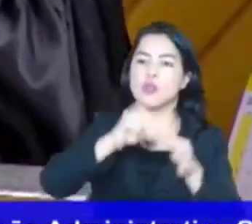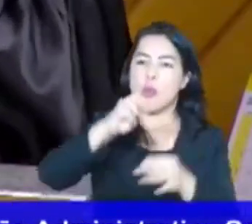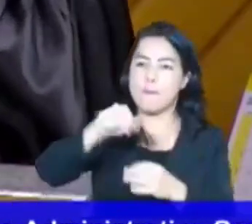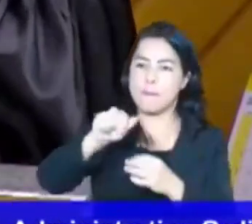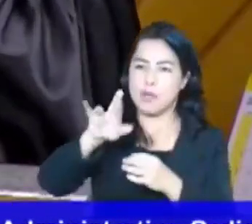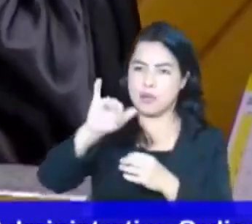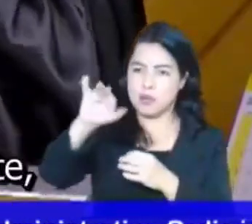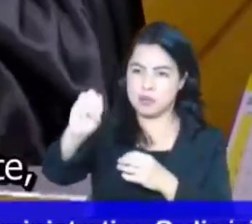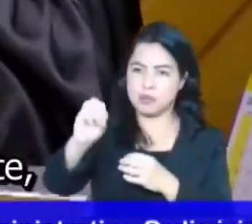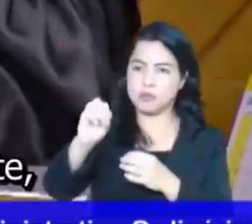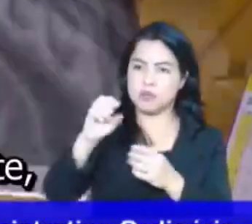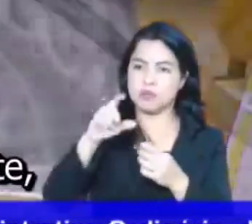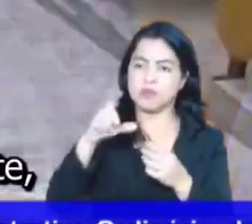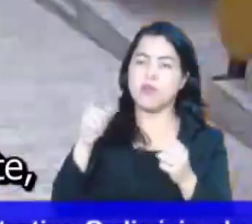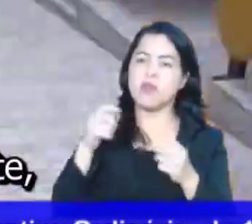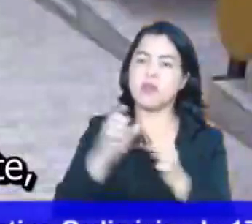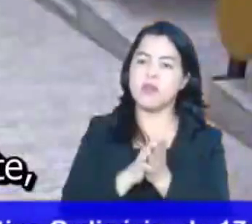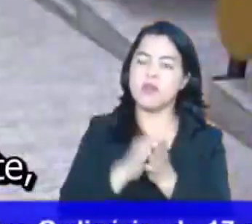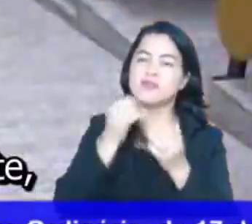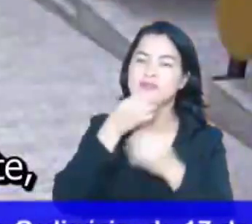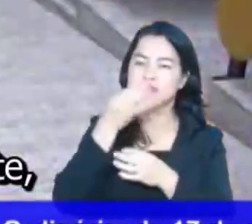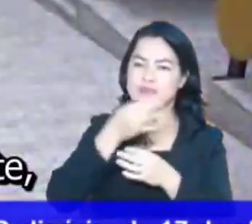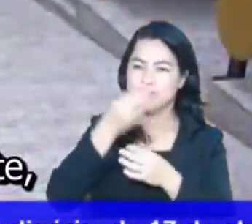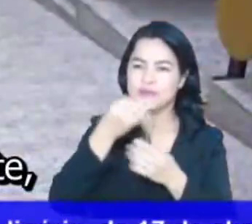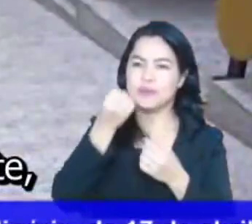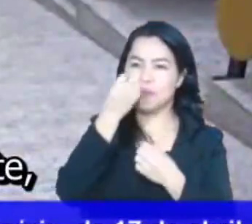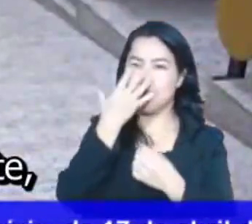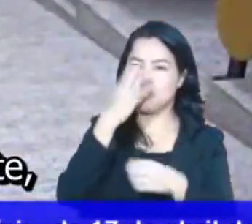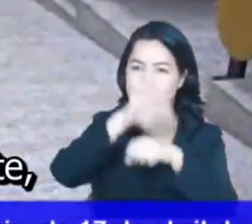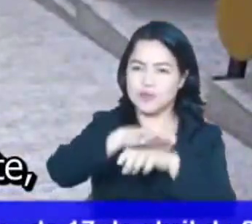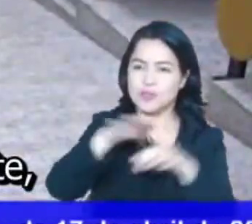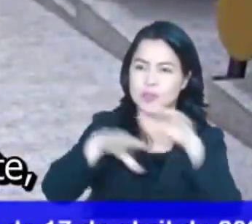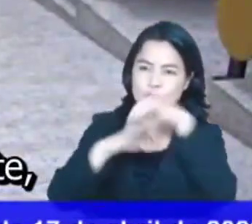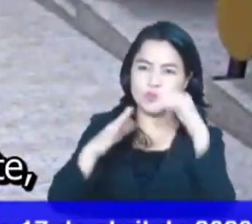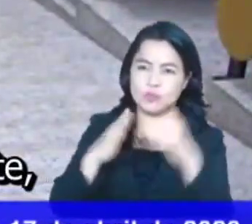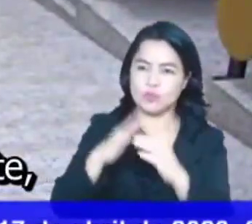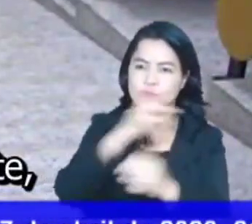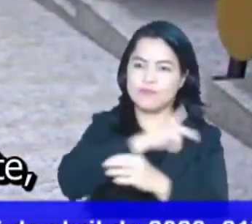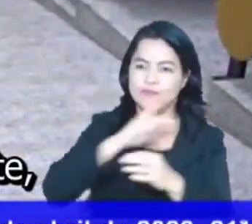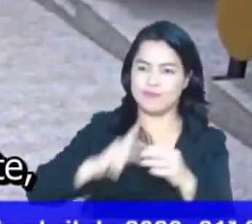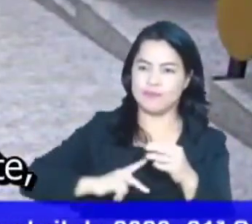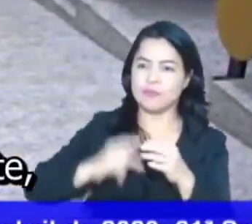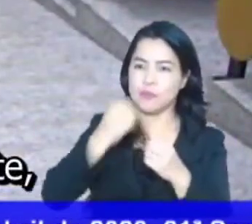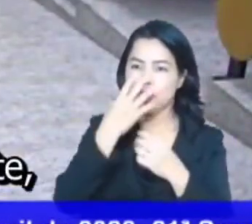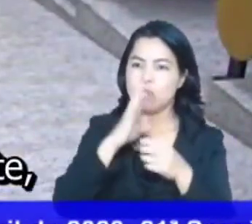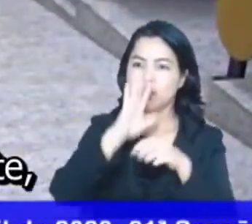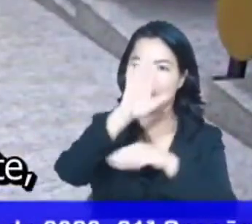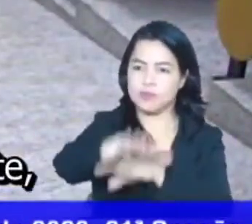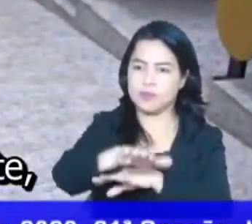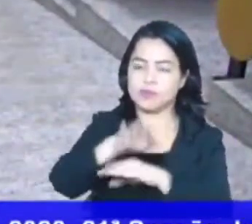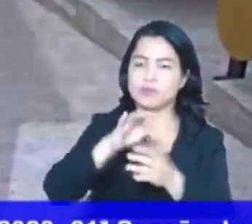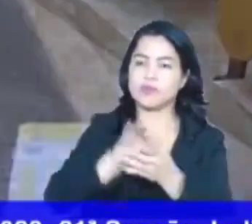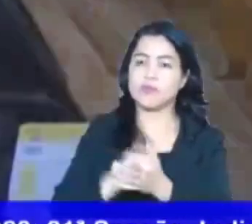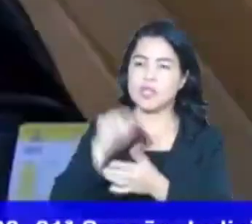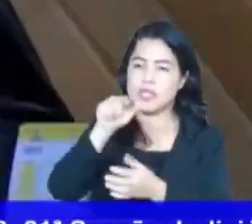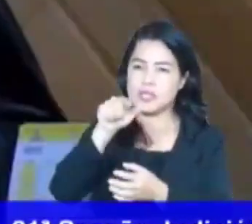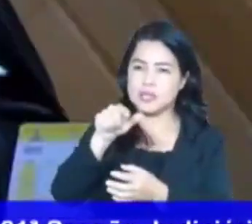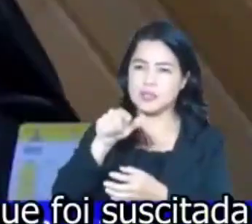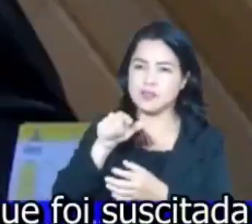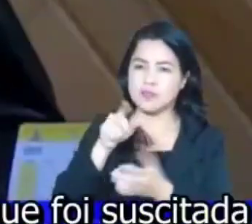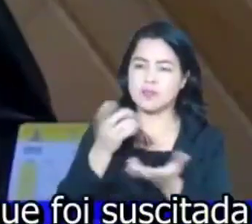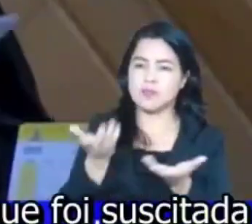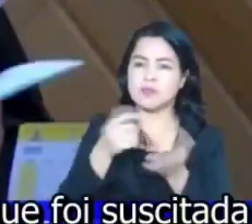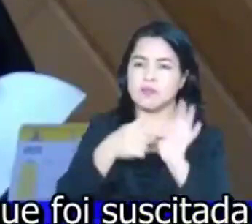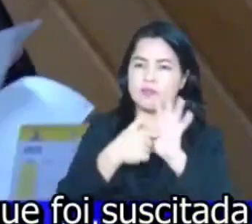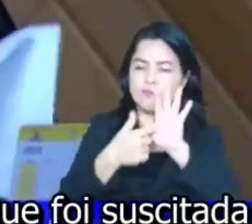doutor. Boa tarde, presidente. Boa tarde a todos. Imagem ampla do plenário. Presidente, este caso é um caso que eu pedi vista. Foco